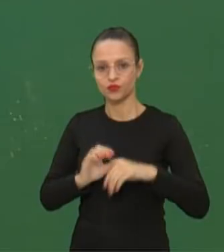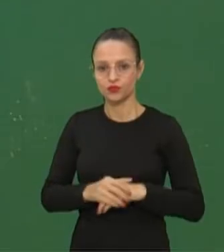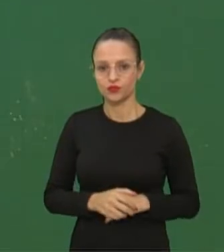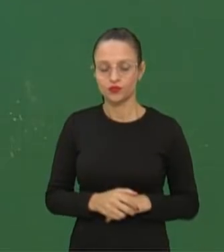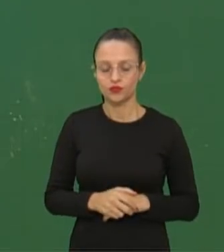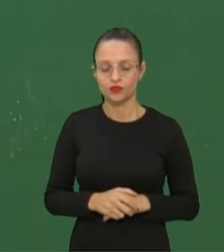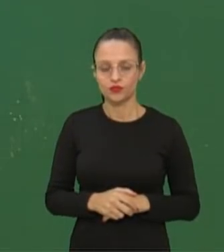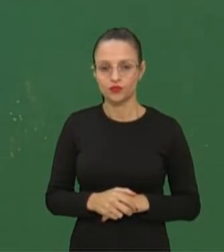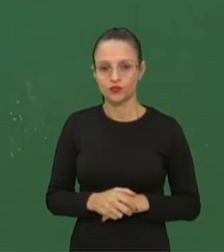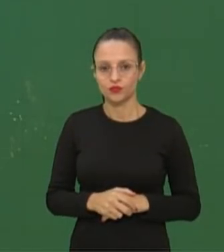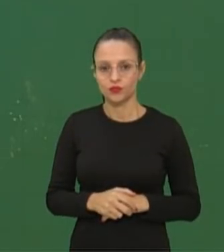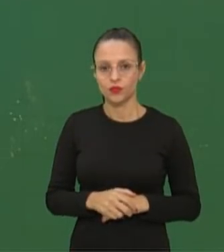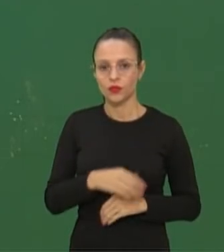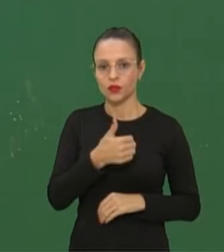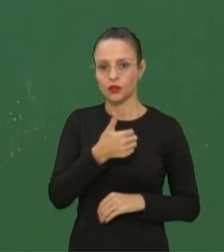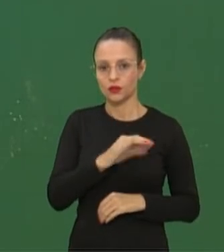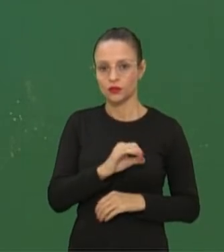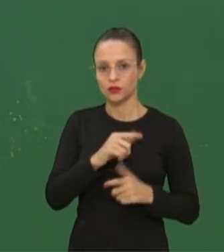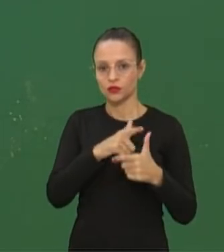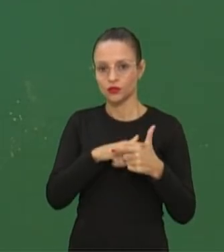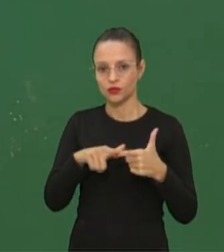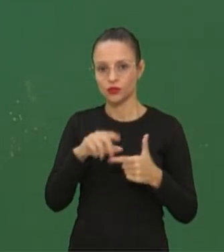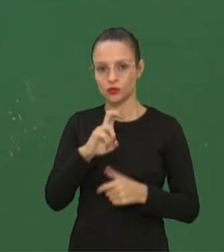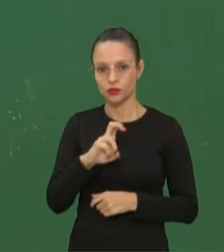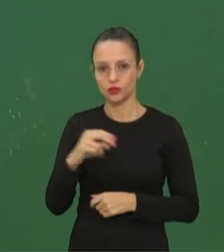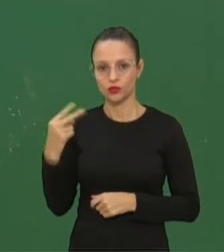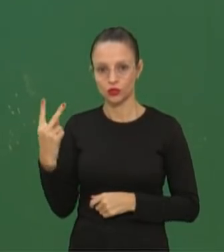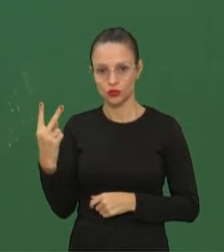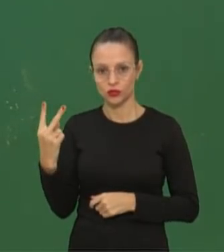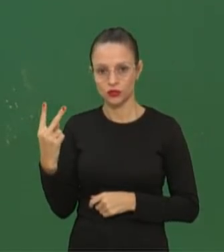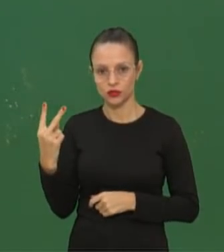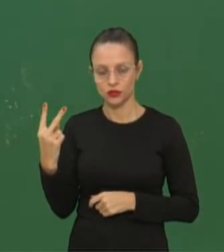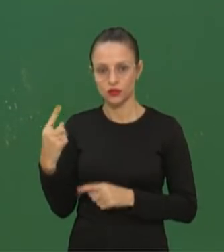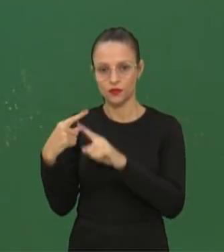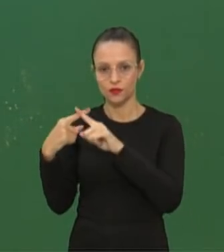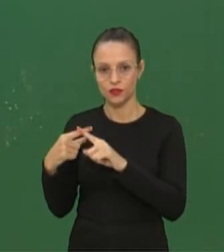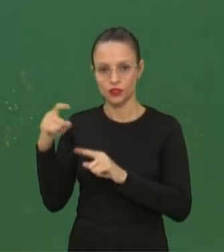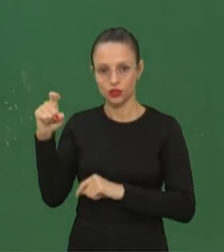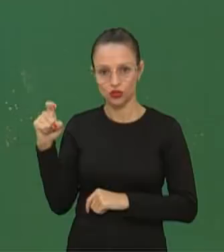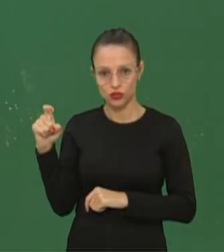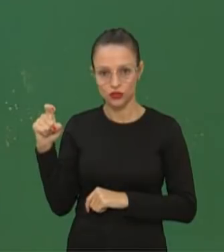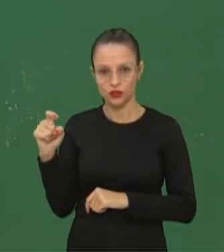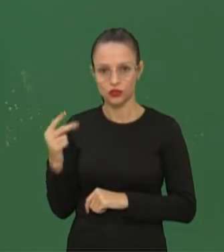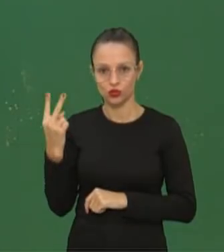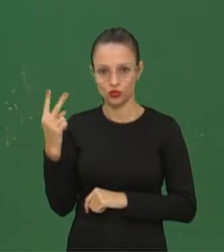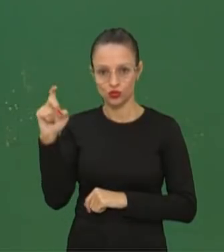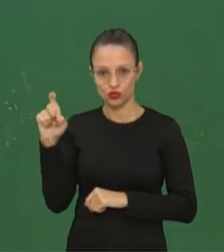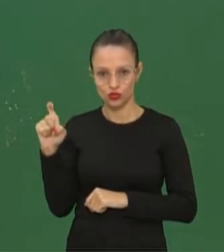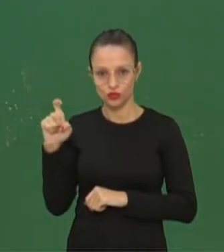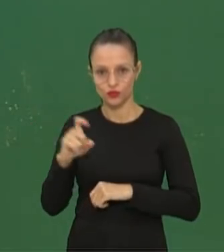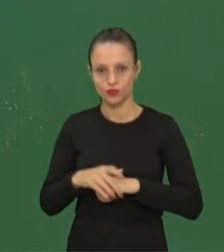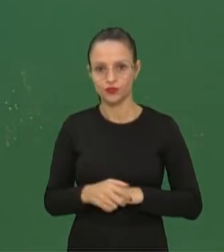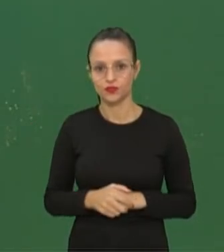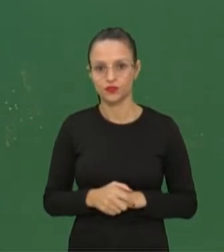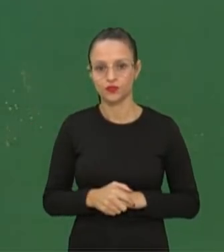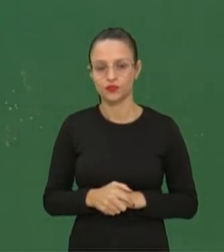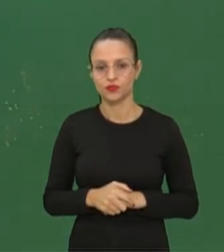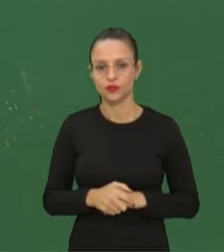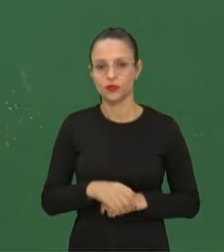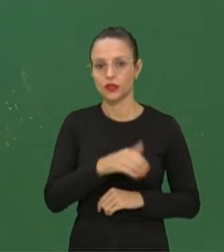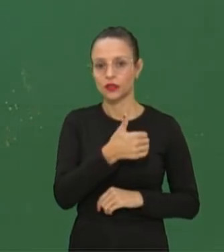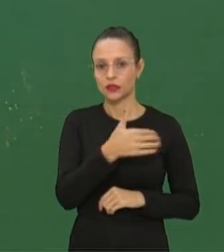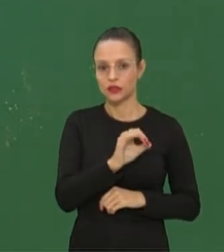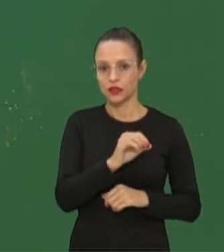Certo? 10 dividido por 5 é 2. E 2 vezes x, 2x.